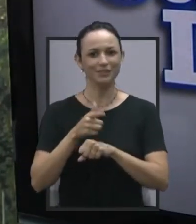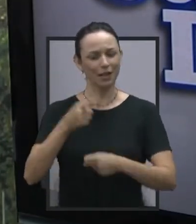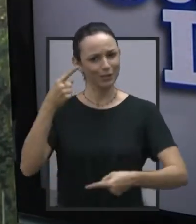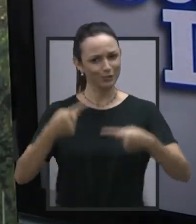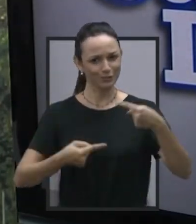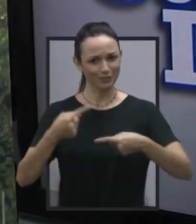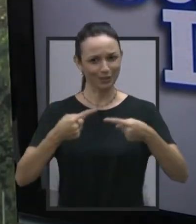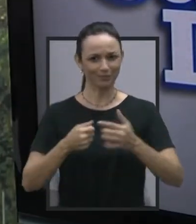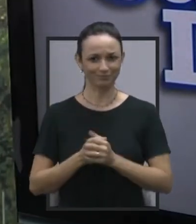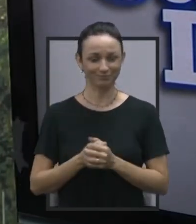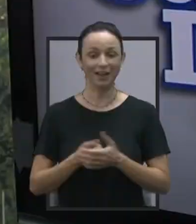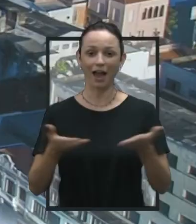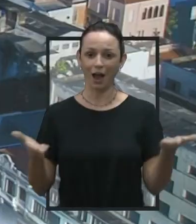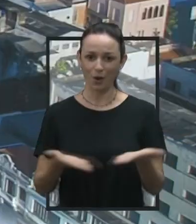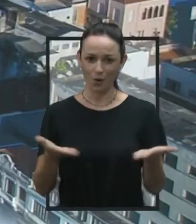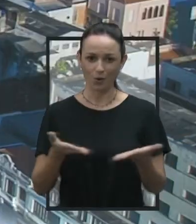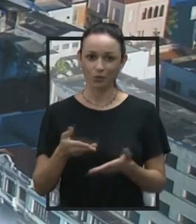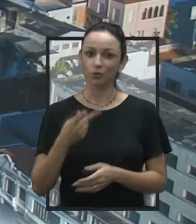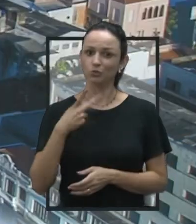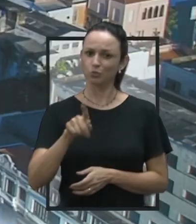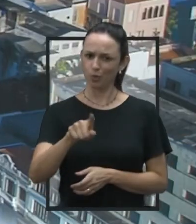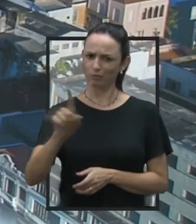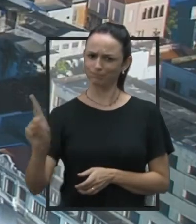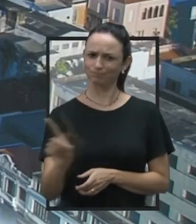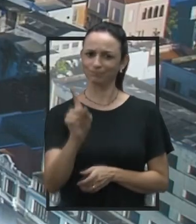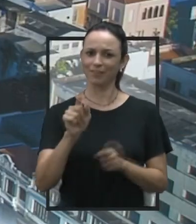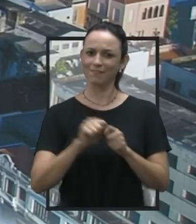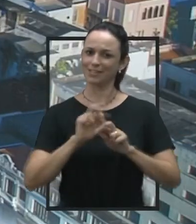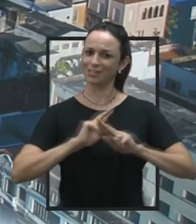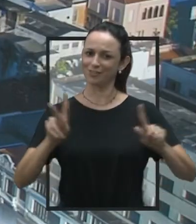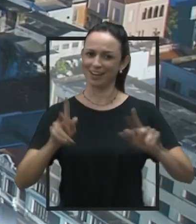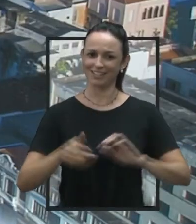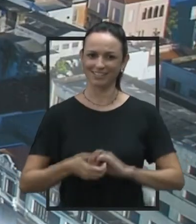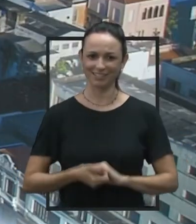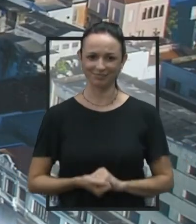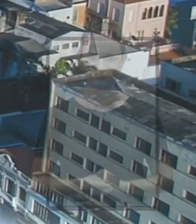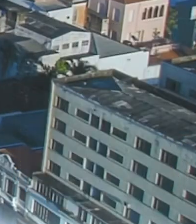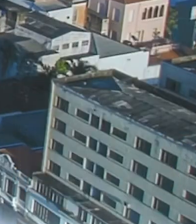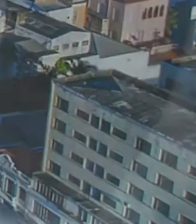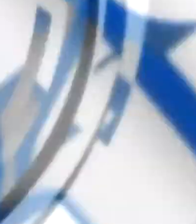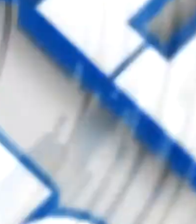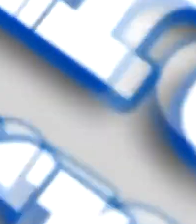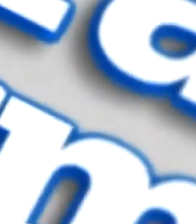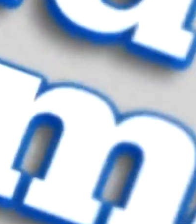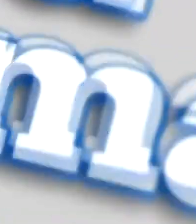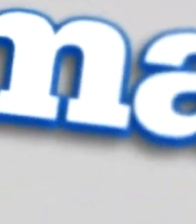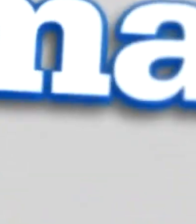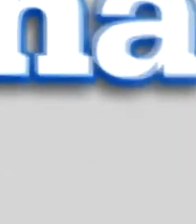participar das discussões. Agora é a sua vez de fazer a diferença.